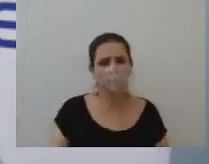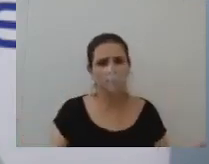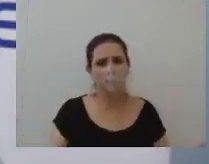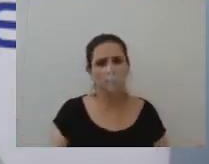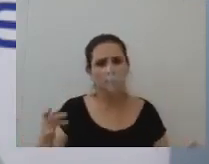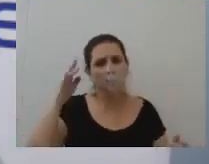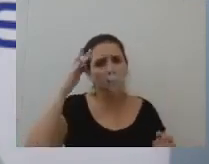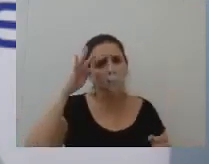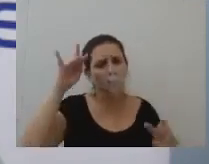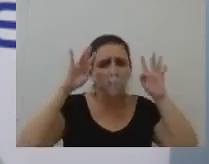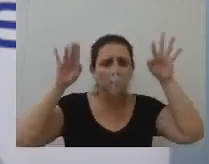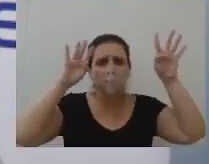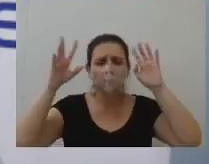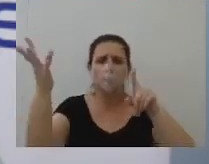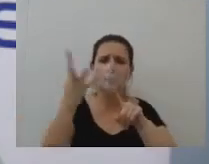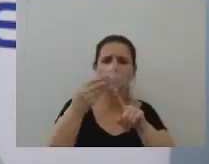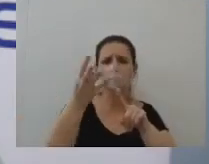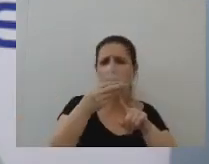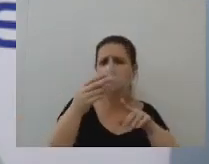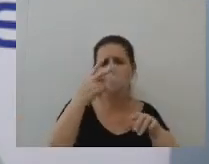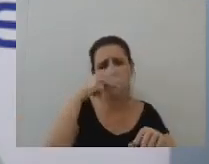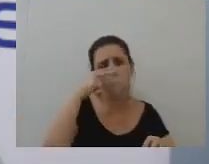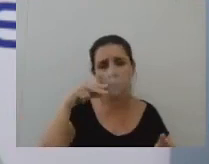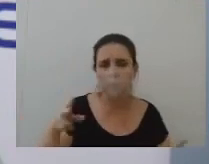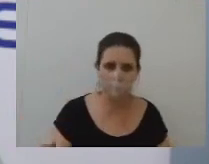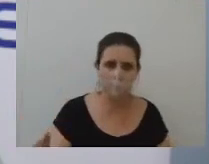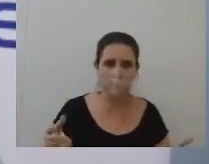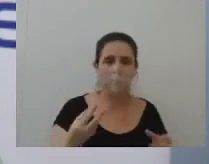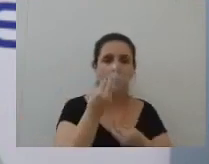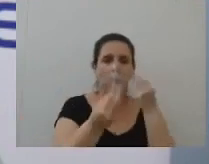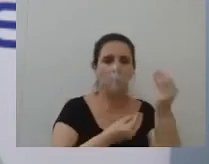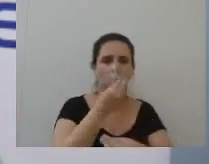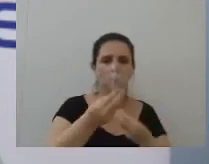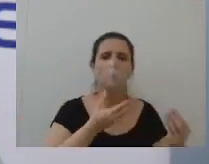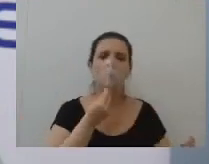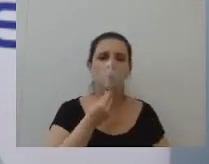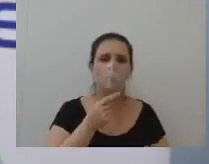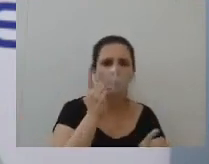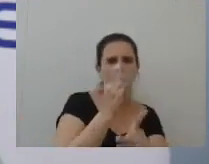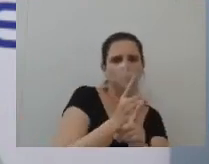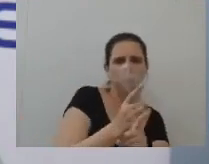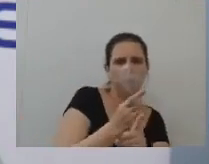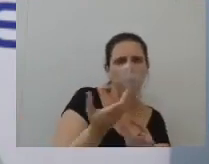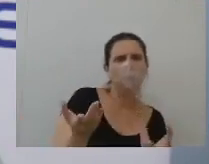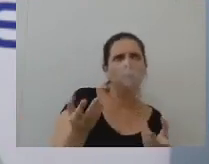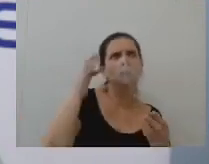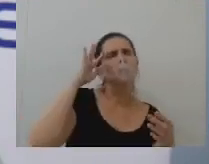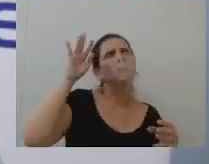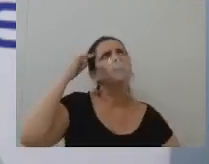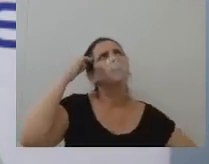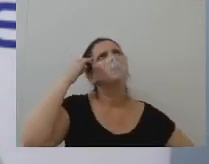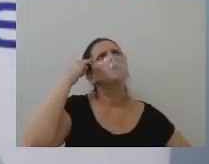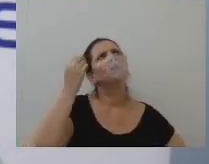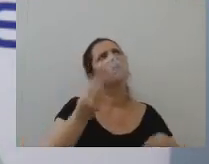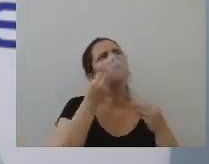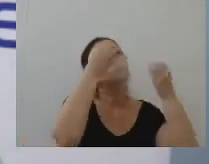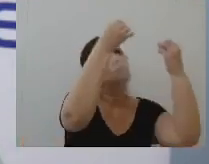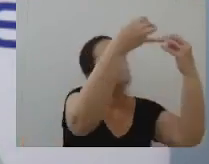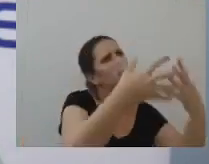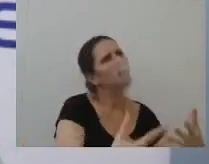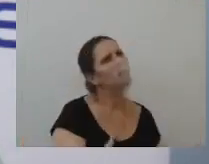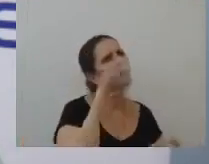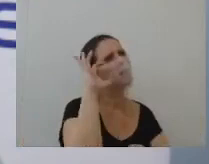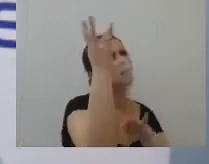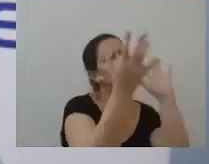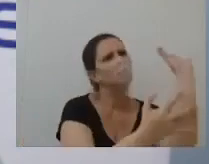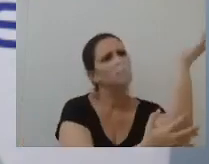uma filosofia nossa. É a maneira que a nossa espécie encontrou, né, filosofando para falar como a